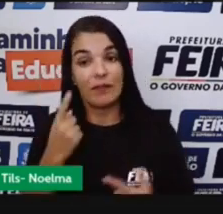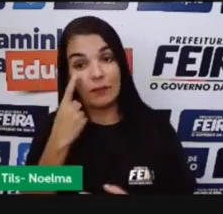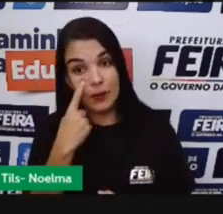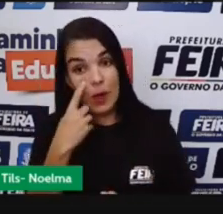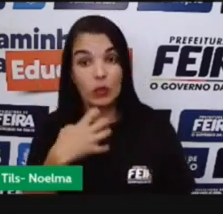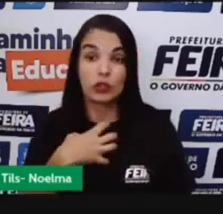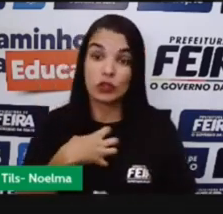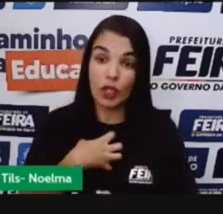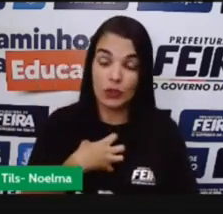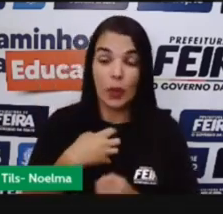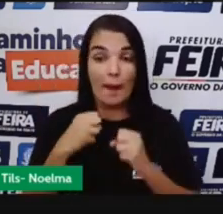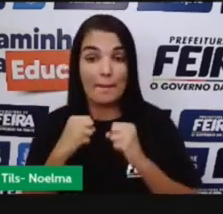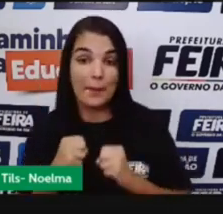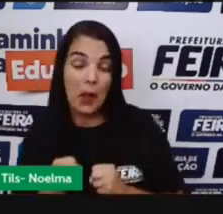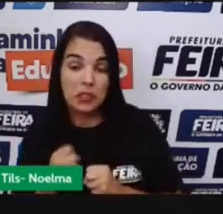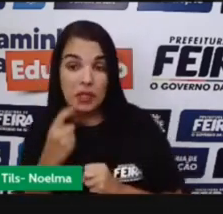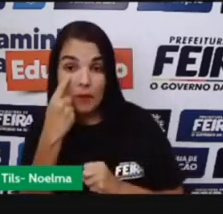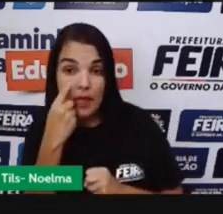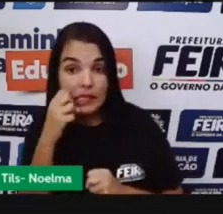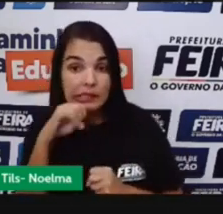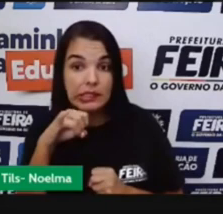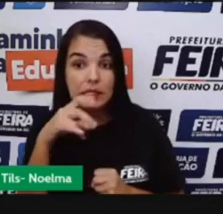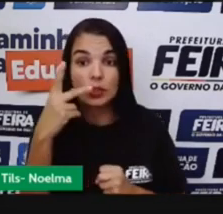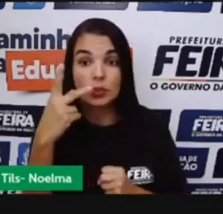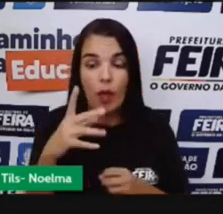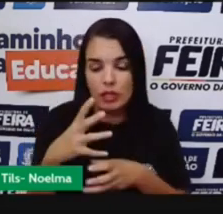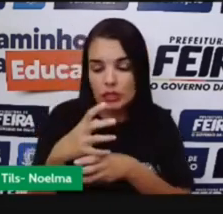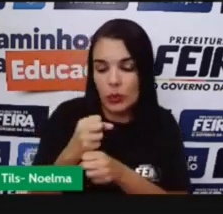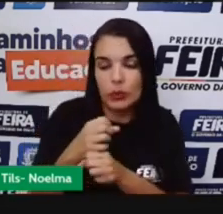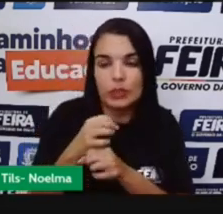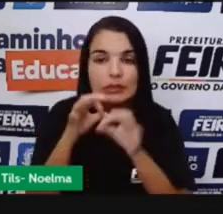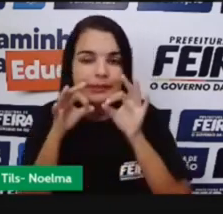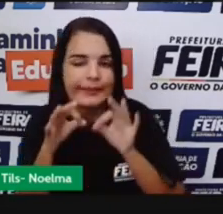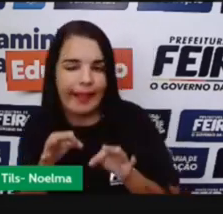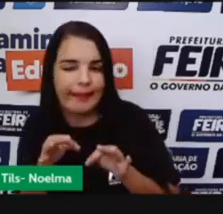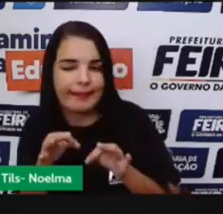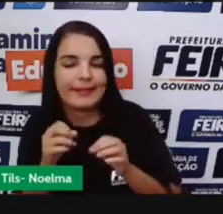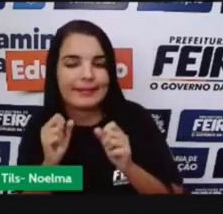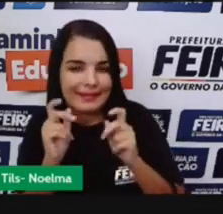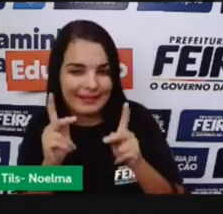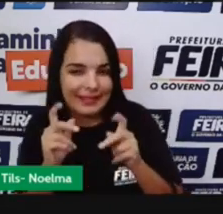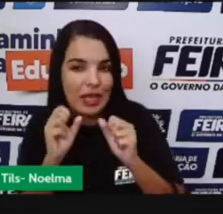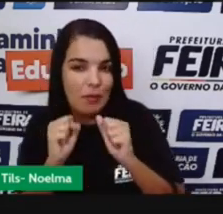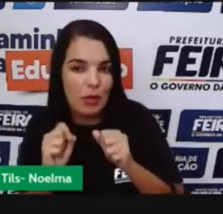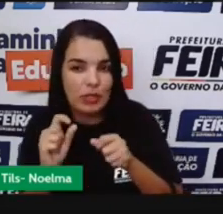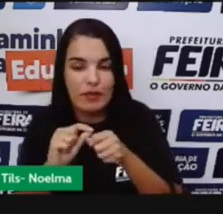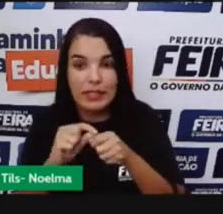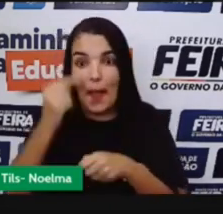de vocês verem se sua continha está correta ou não. Peguem o